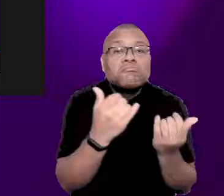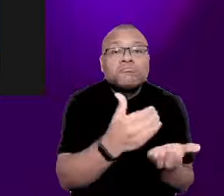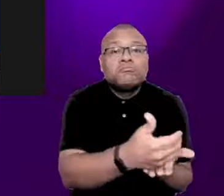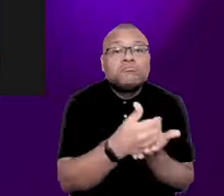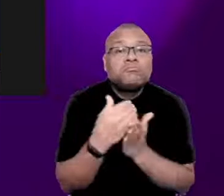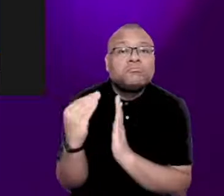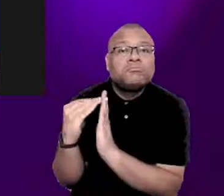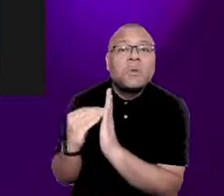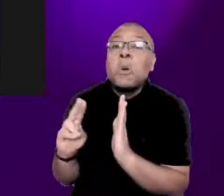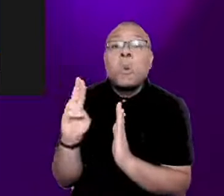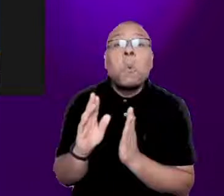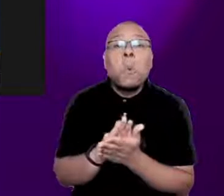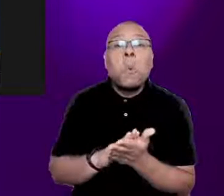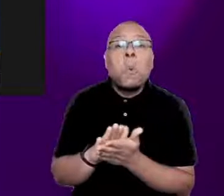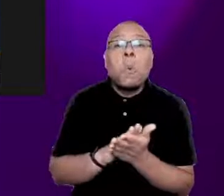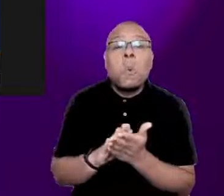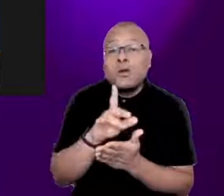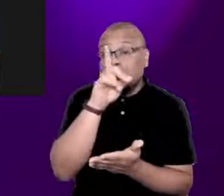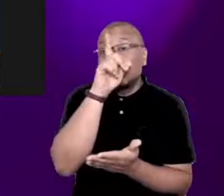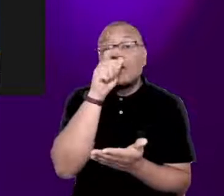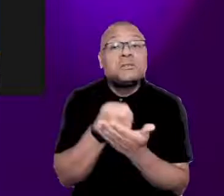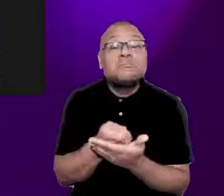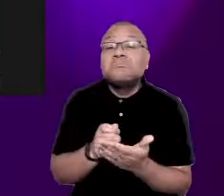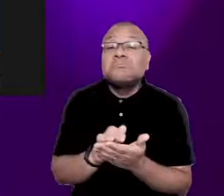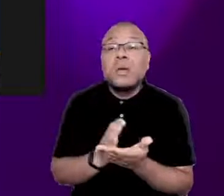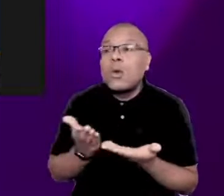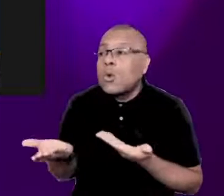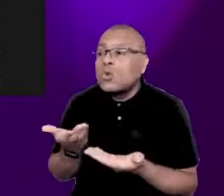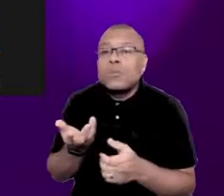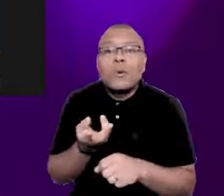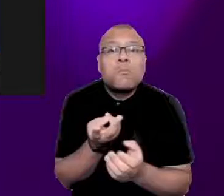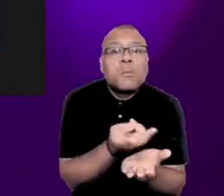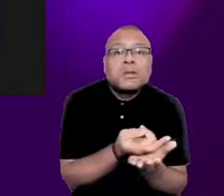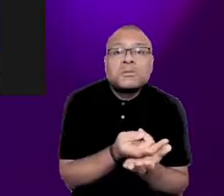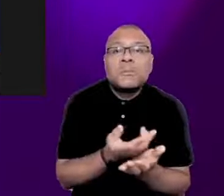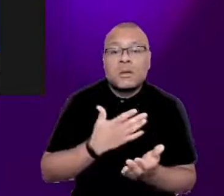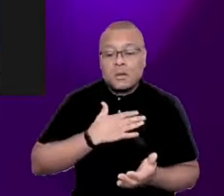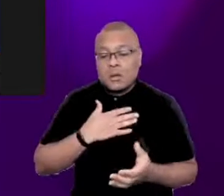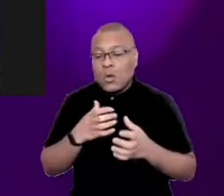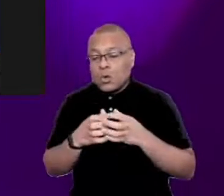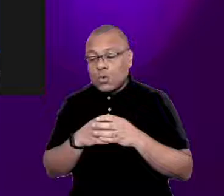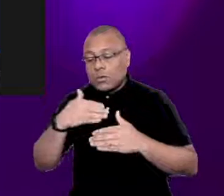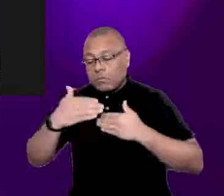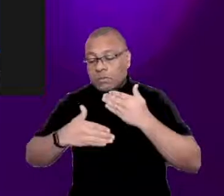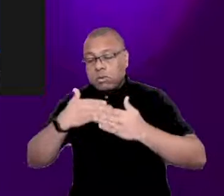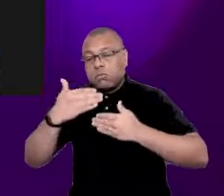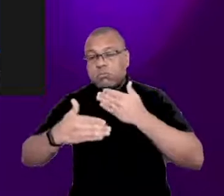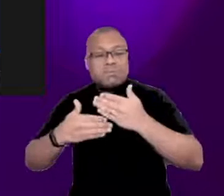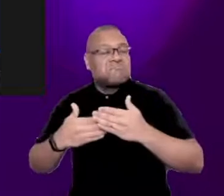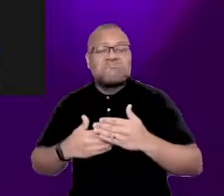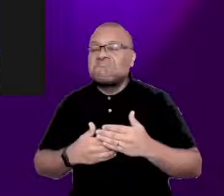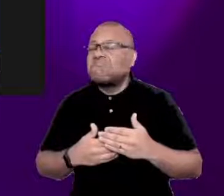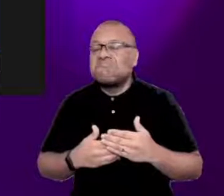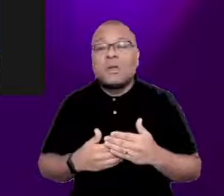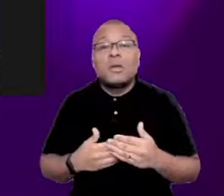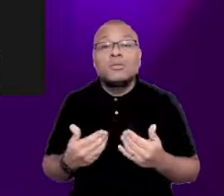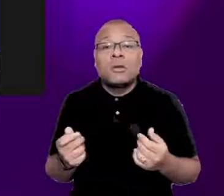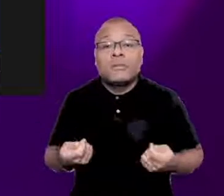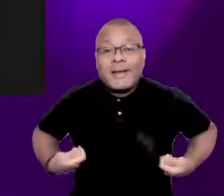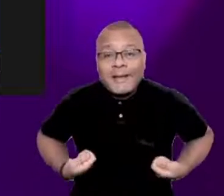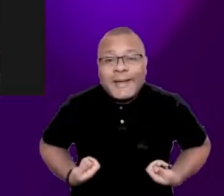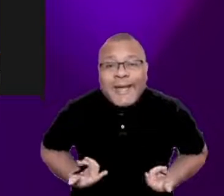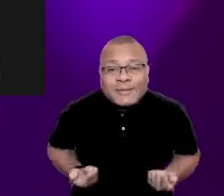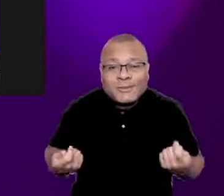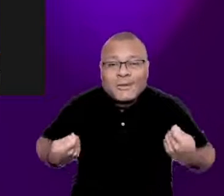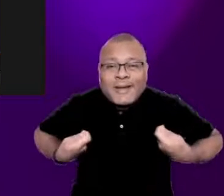não utiliza nem para tomar decisão compartilhada com o paciente e nem para ciclo de melhoria, como a Elenária falou, eu só estou gerando custo, eu não